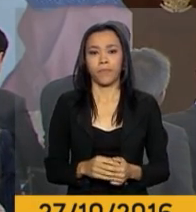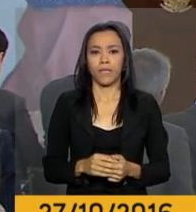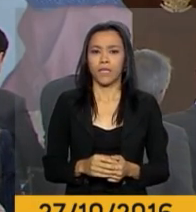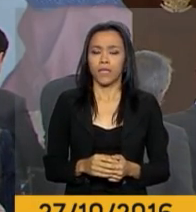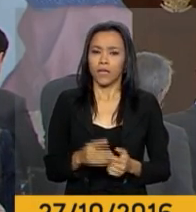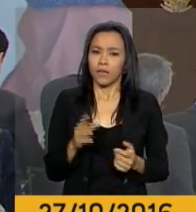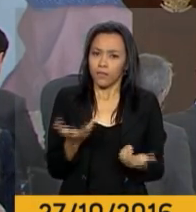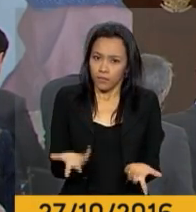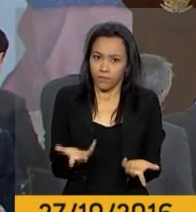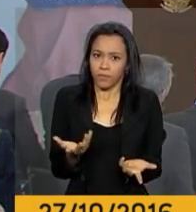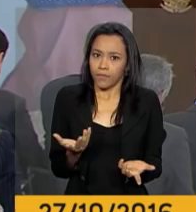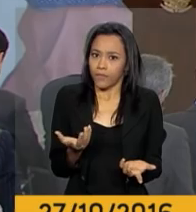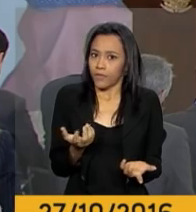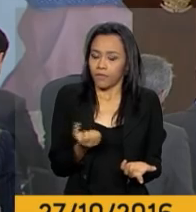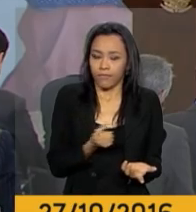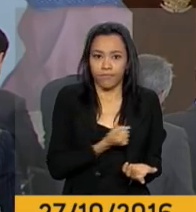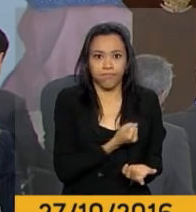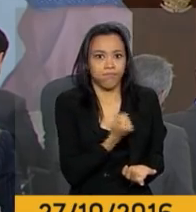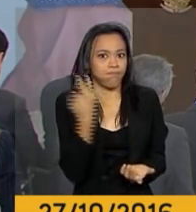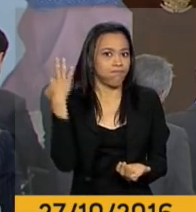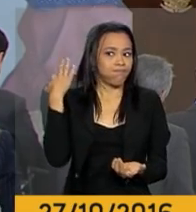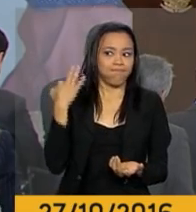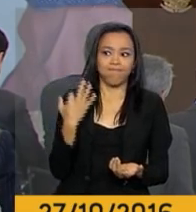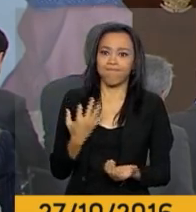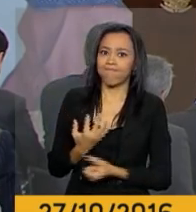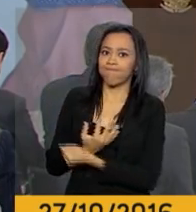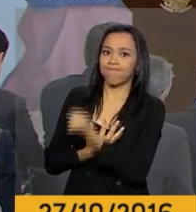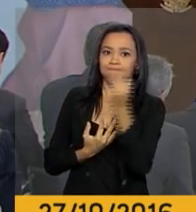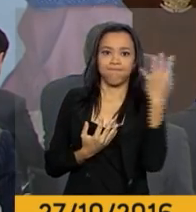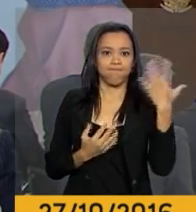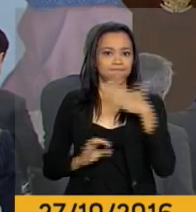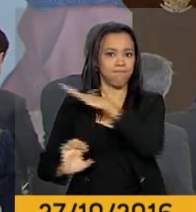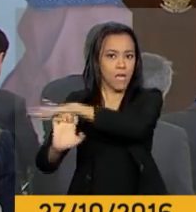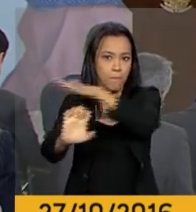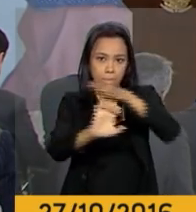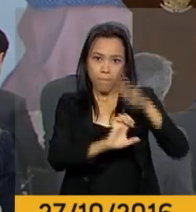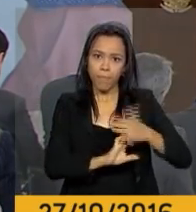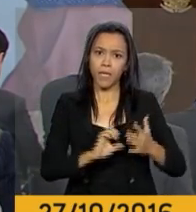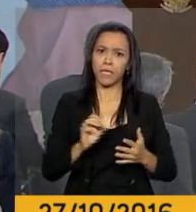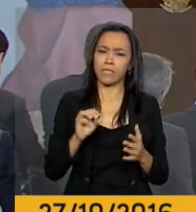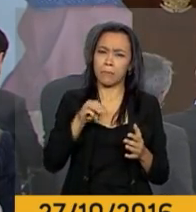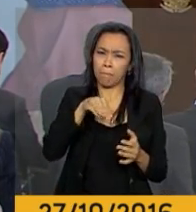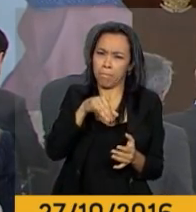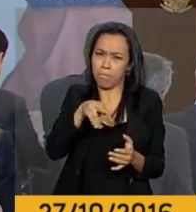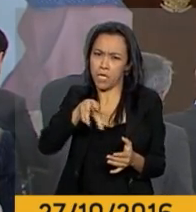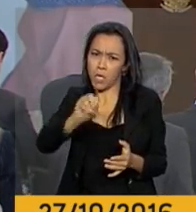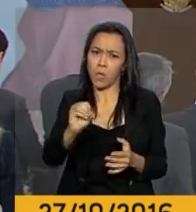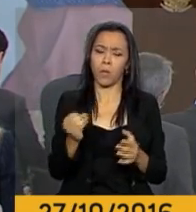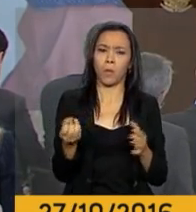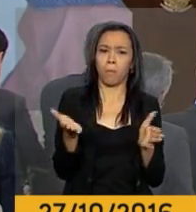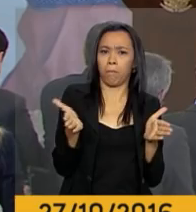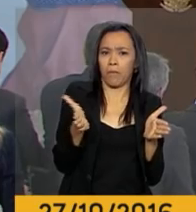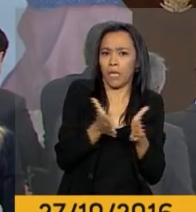são muitos os microempresários, pequenos empresários, médios empresários,